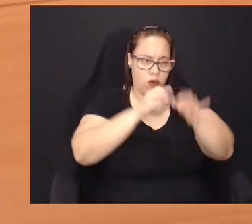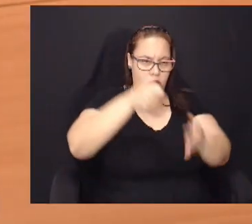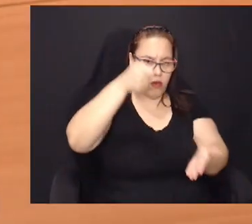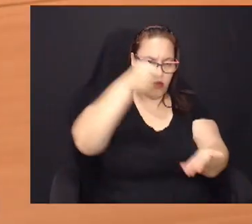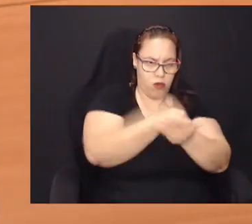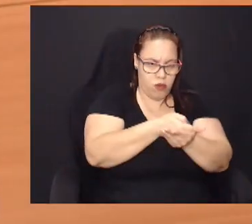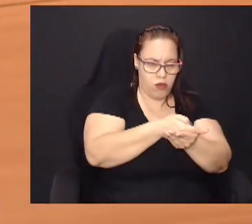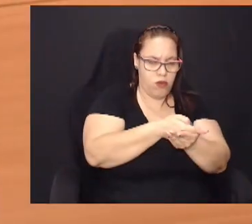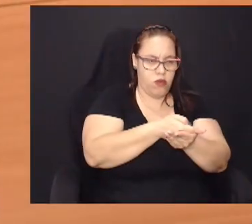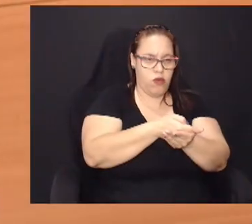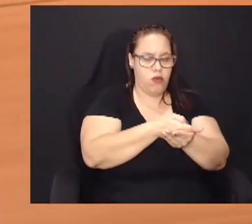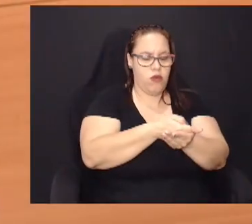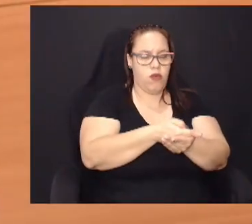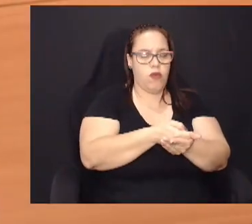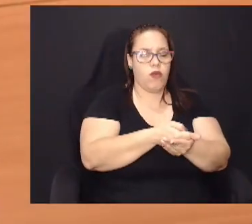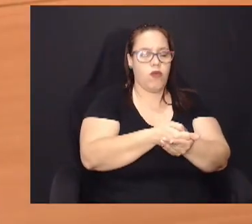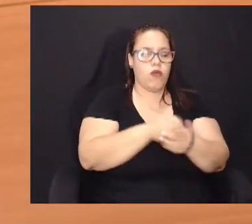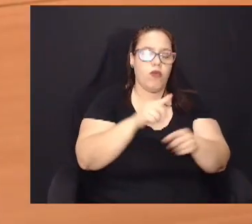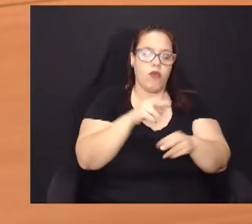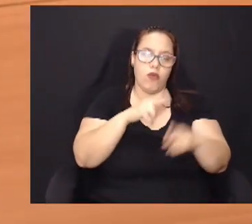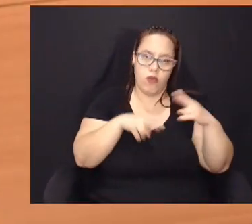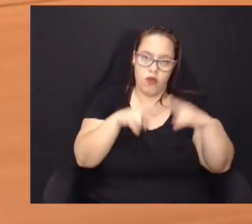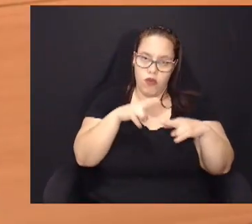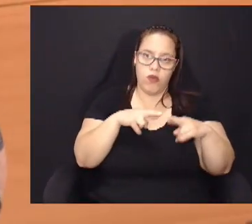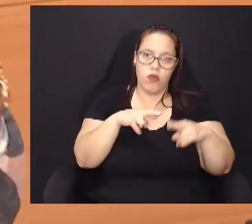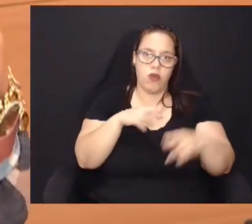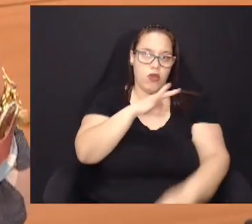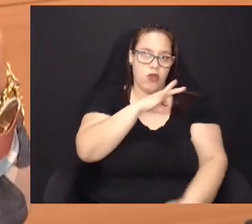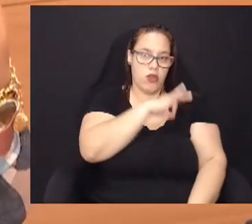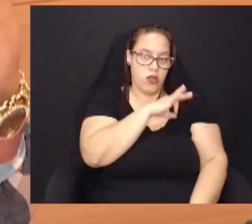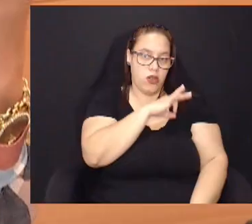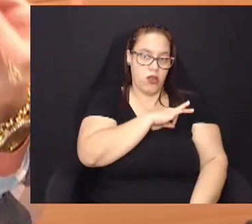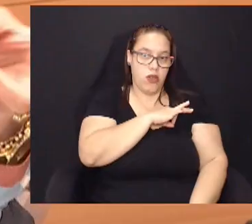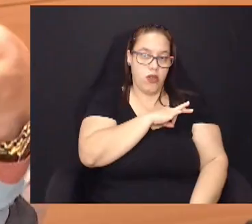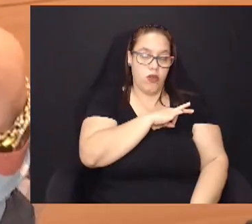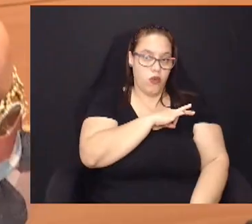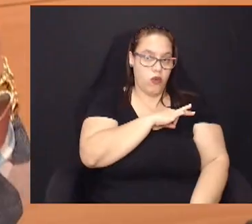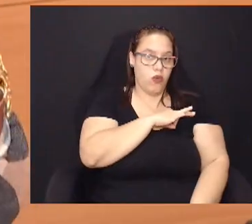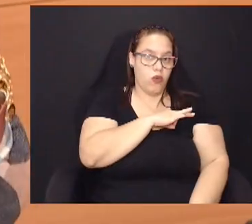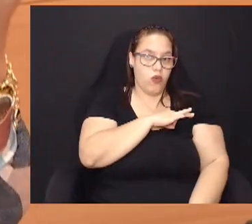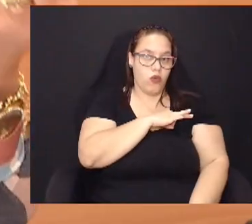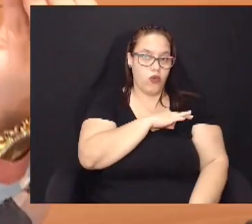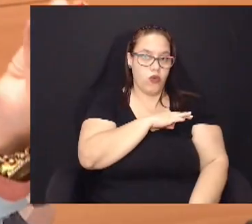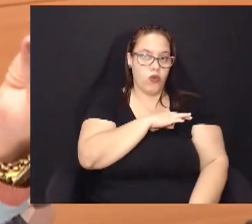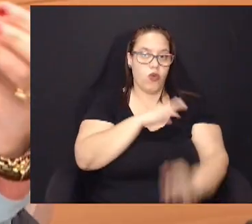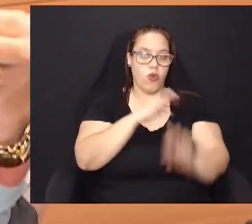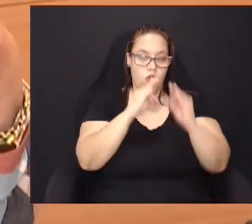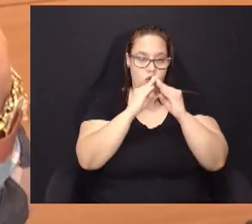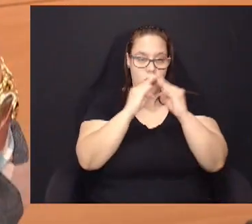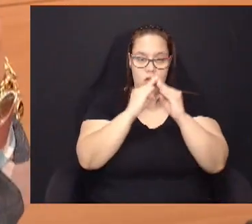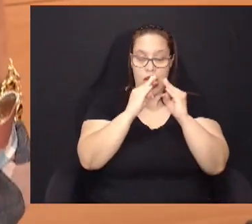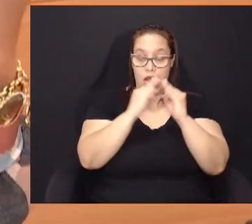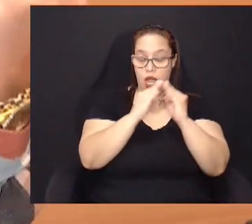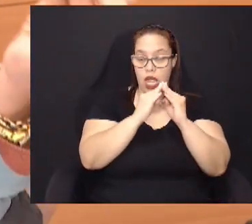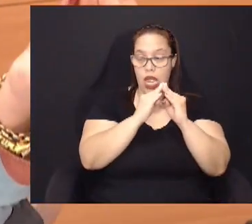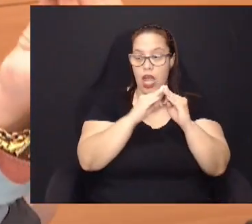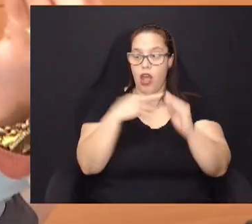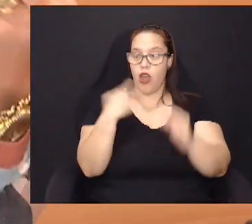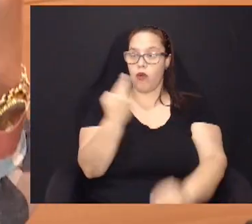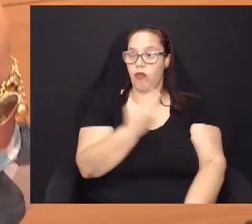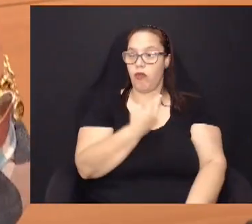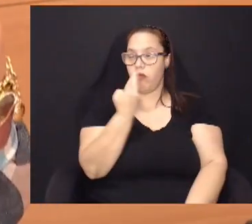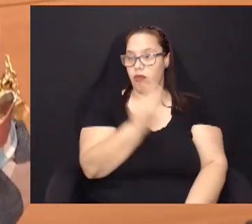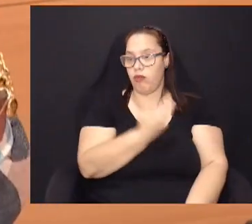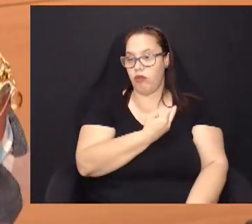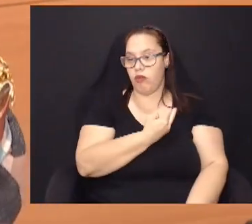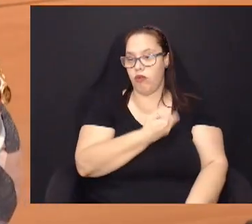fiscalização, mas é uma competência da guarda, essa questão dos templos religiosos, a forma como está sendo medida e a